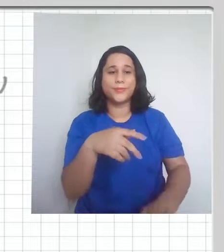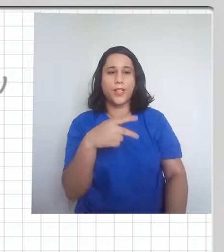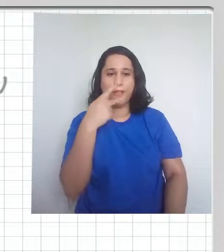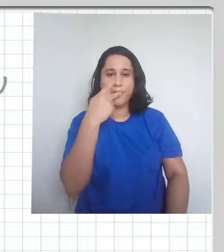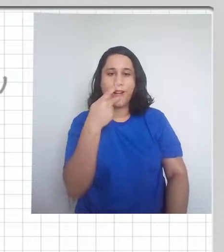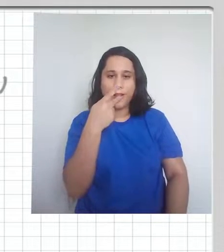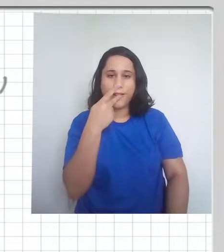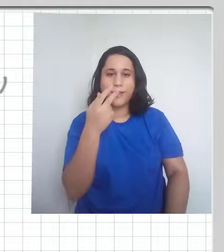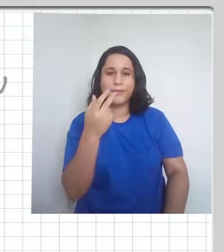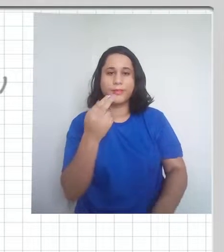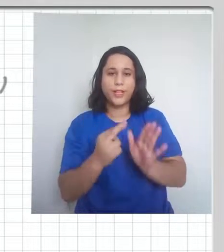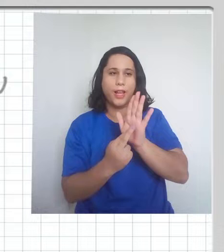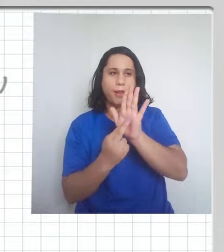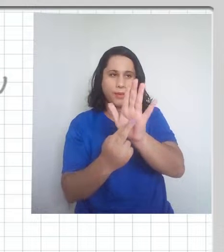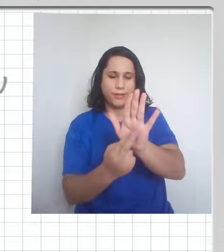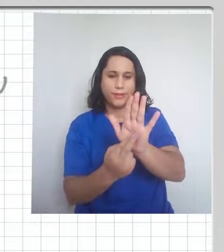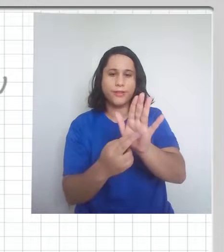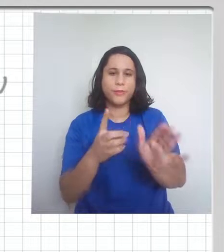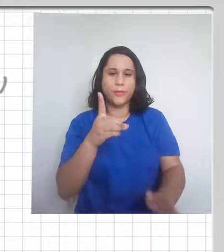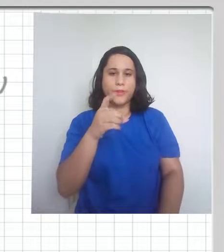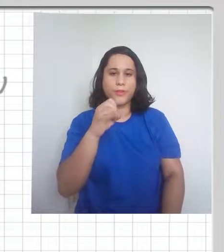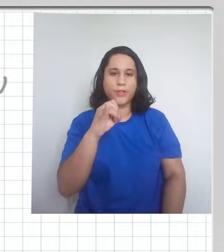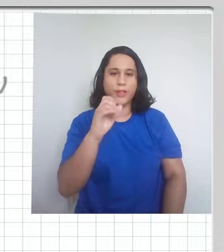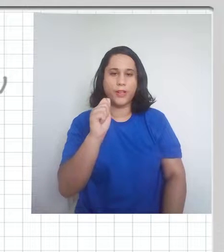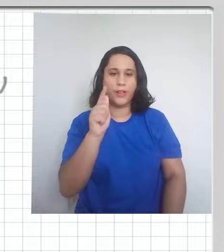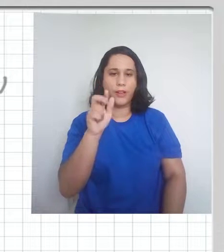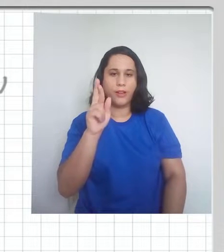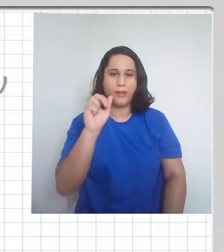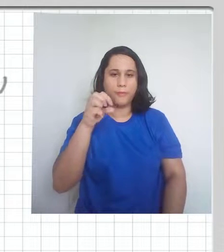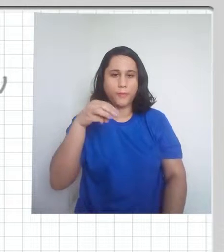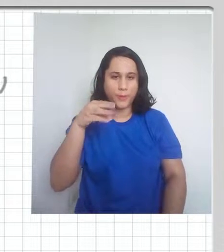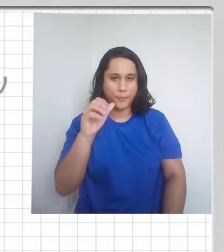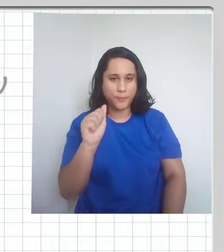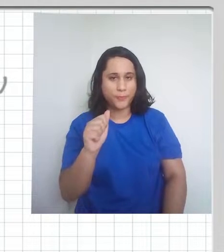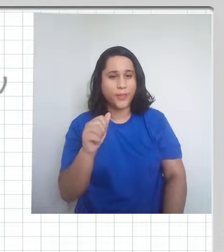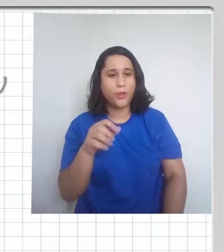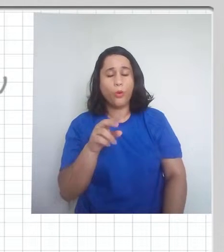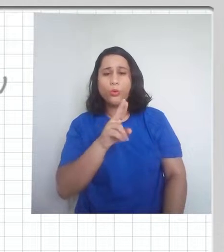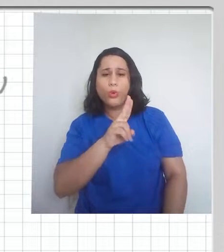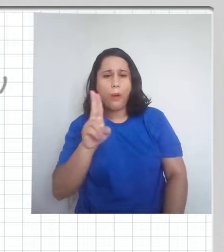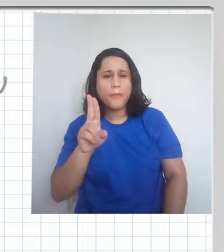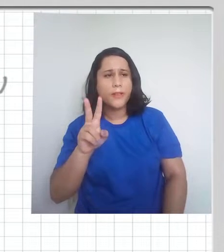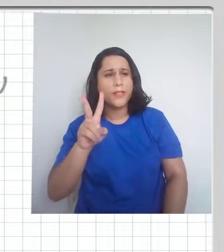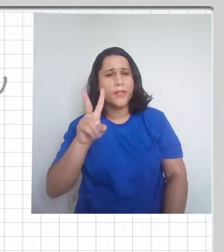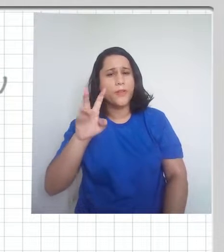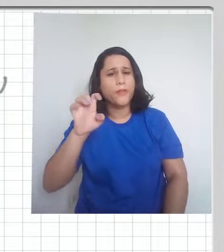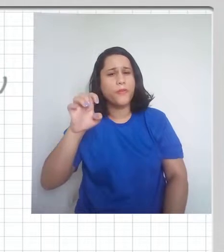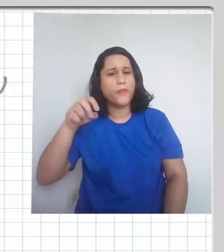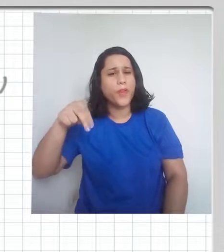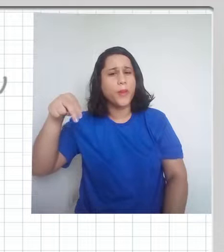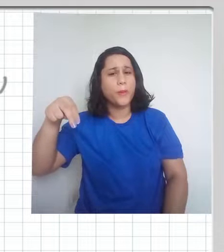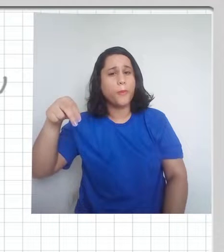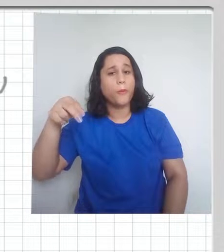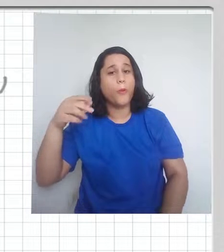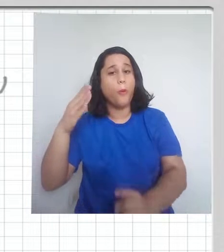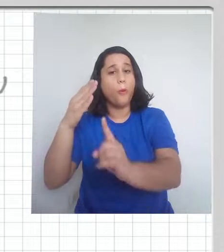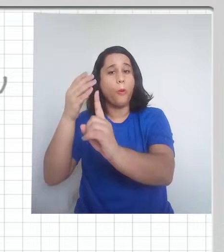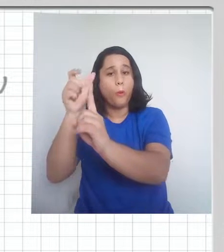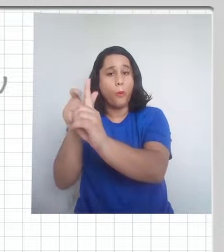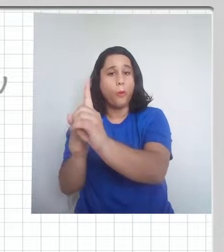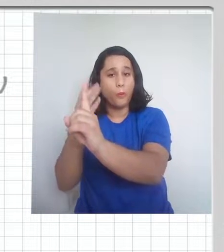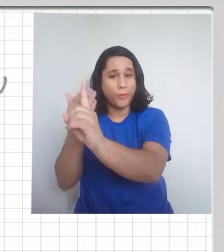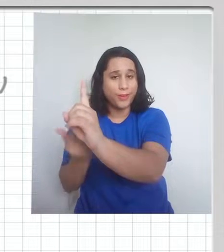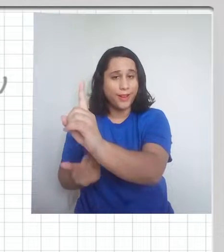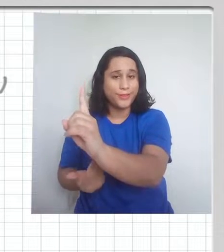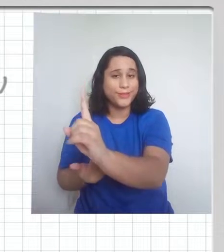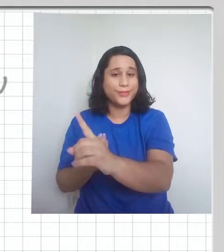chamado de representação por diagramas. E o nome do diagrama é o diagrama de Venn, que é em homenagem ao